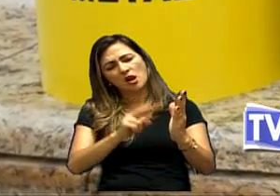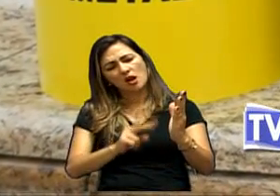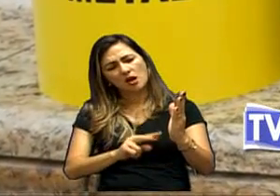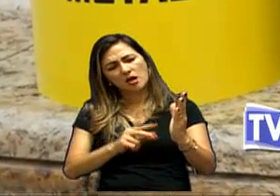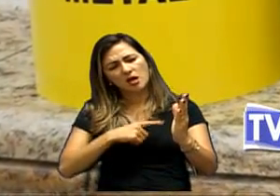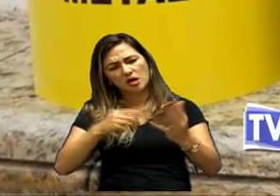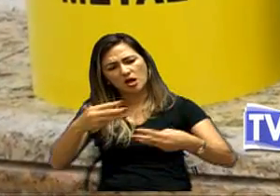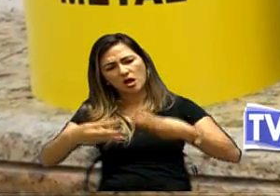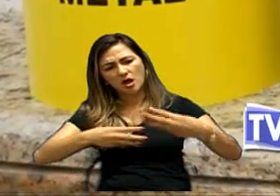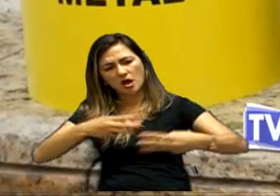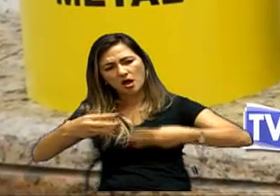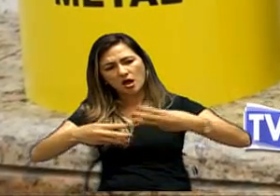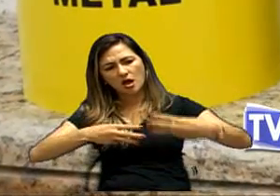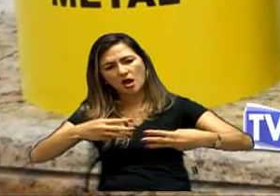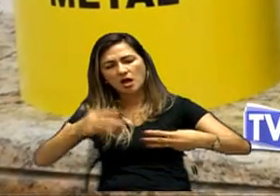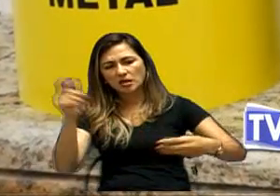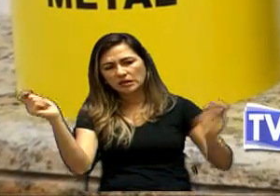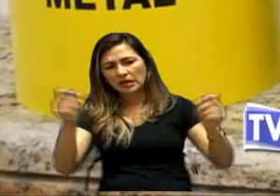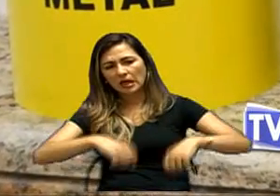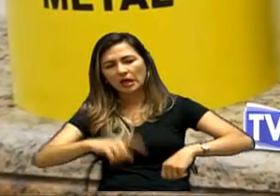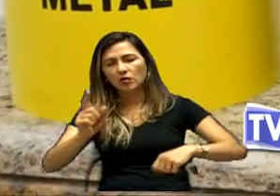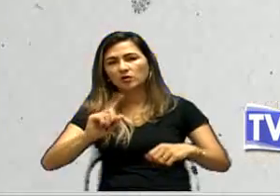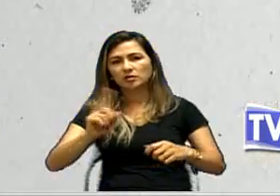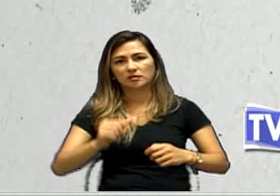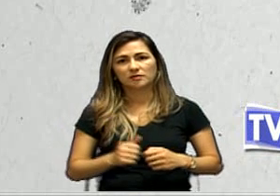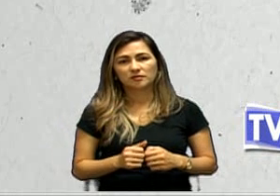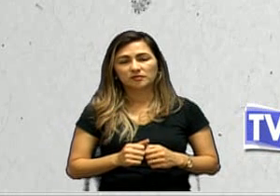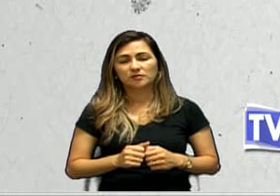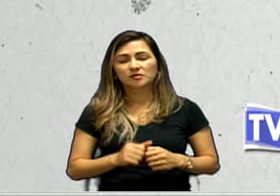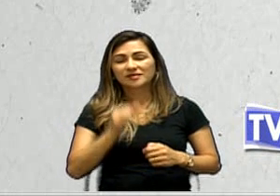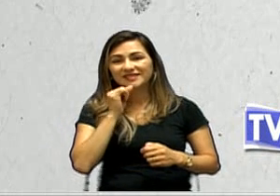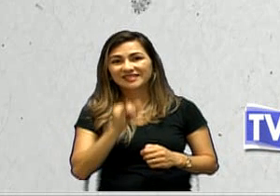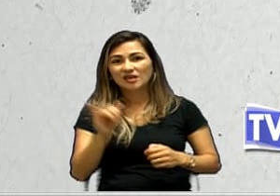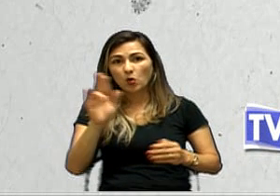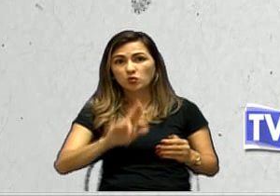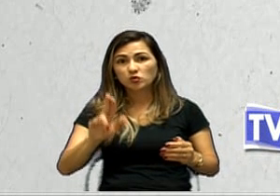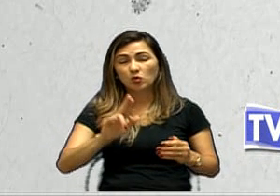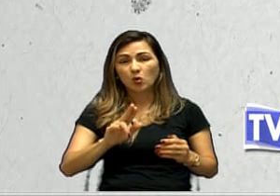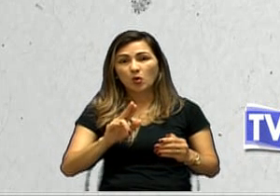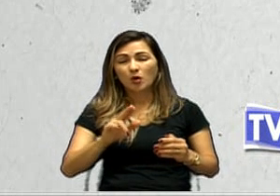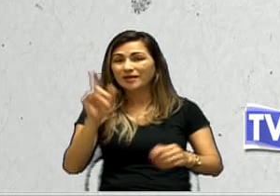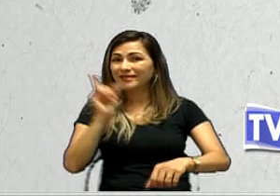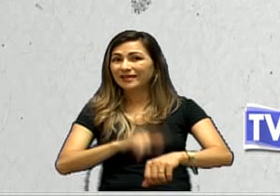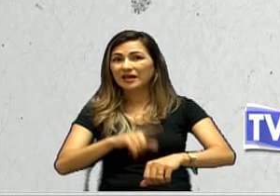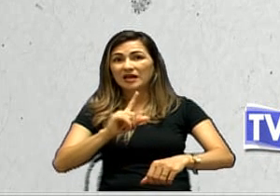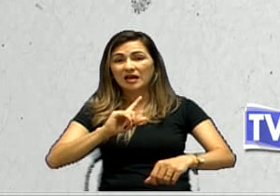embale-os corretamente e faça a destinação em postos de coleta, que podem ser acessados em